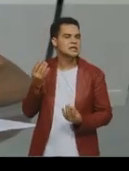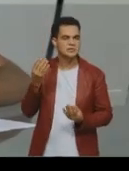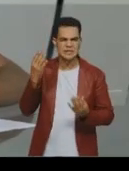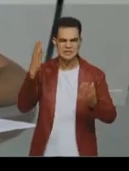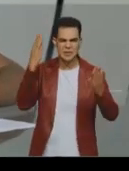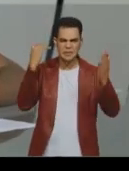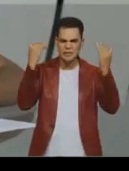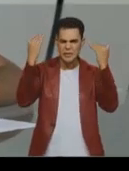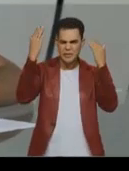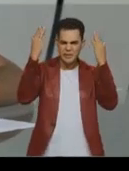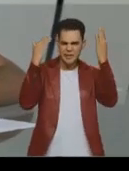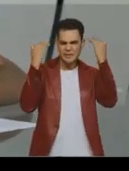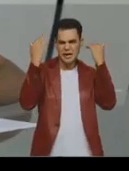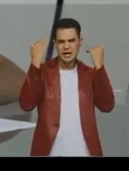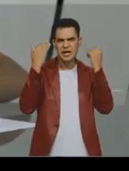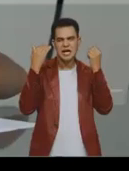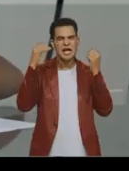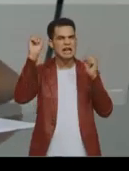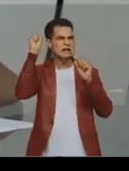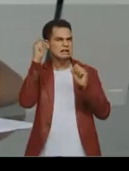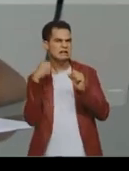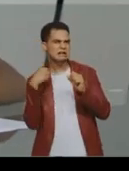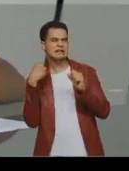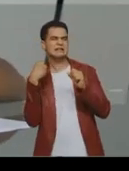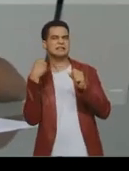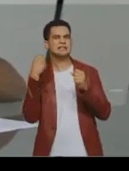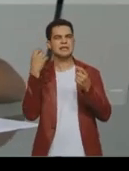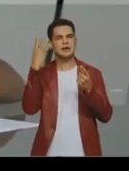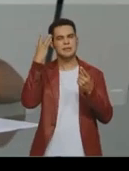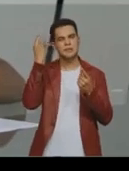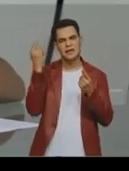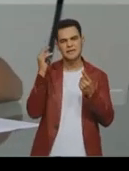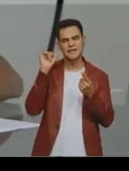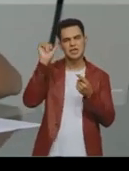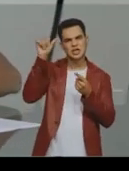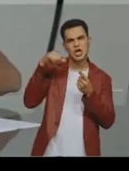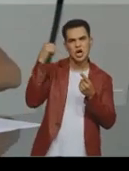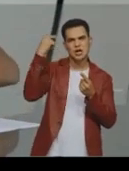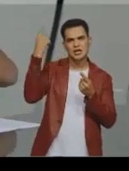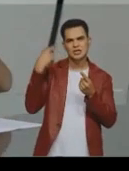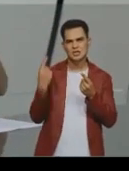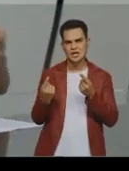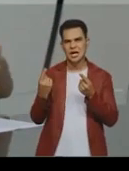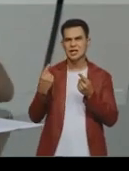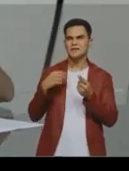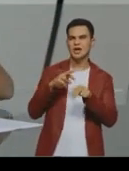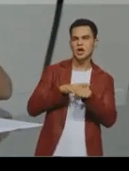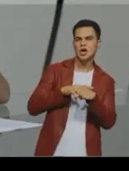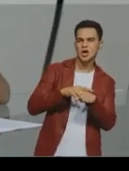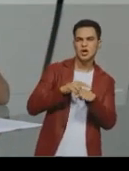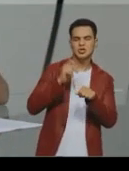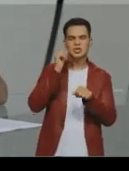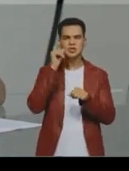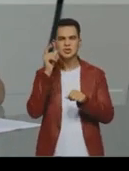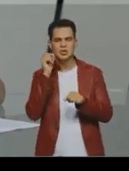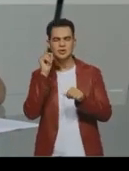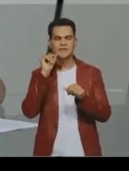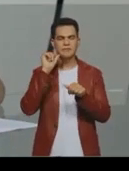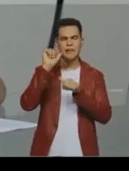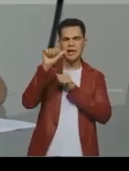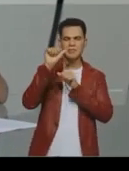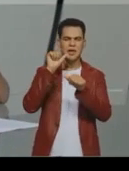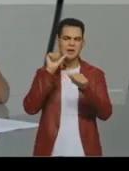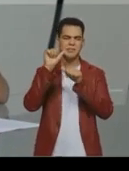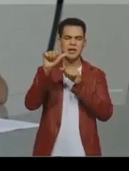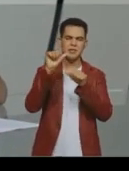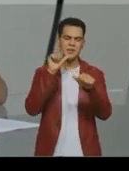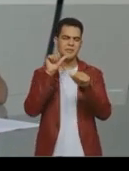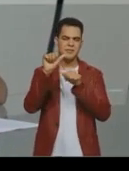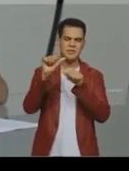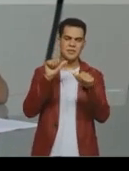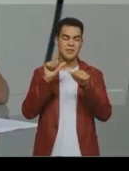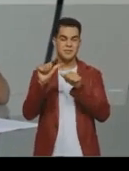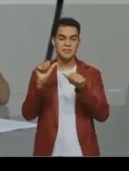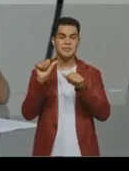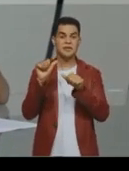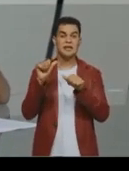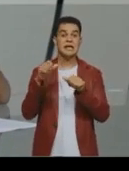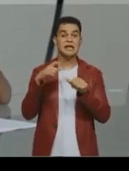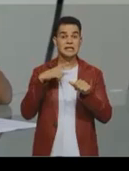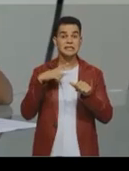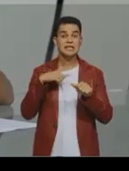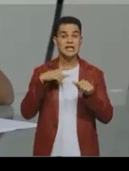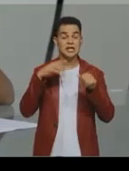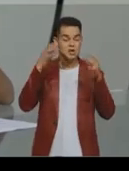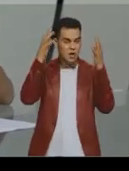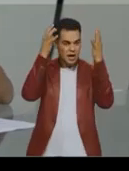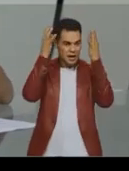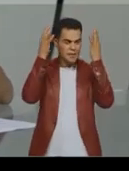passa no cabelo. Um dia tá lá alisado, outro dia tá lá anelado, um dia tá o roxo, o azul, cor de rosa, que vai indo, por mais que você tenha a tendência a ter um